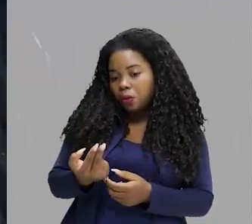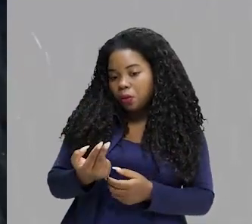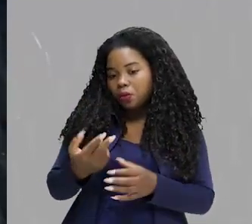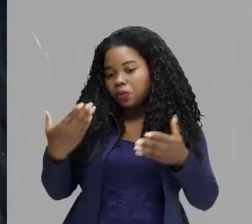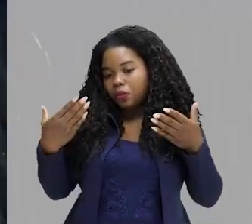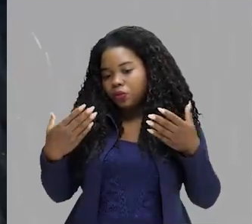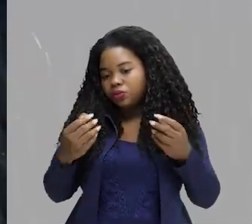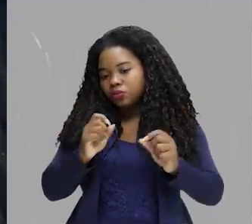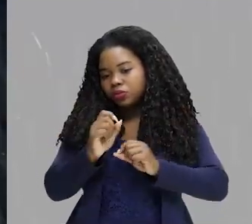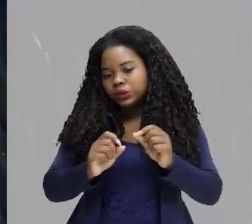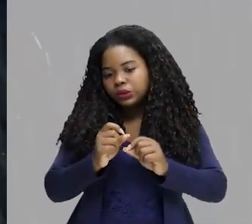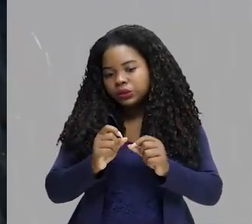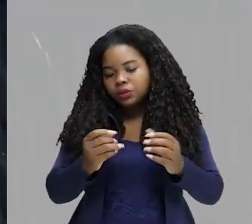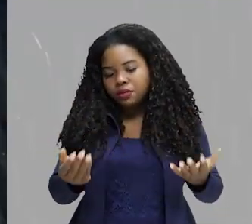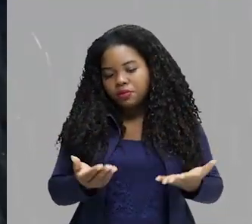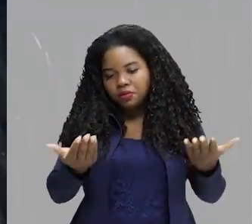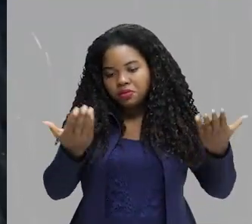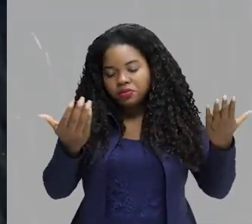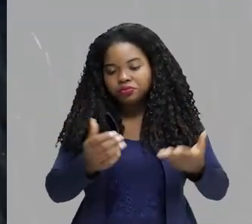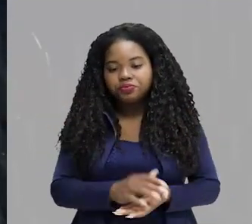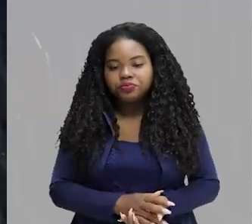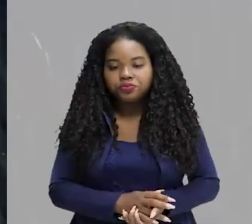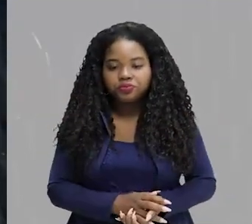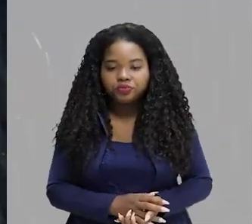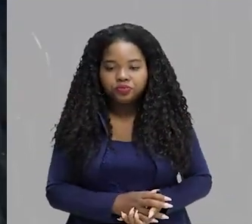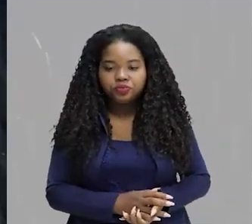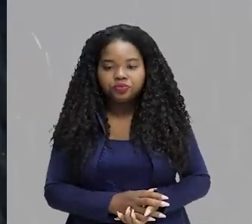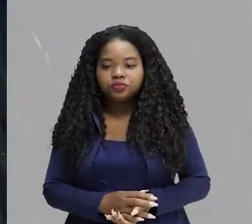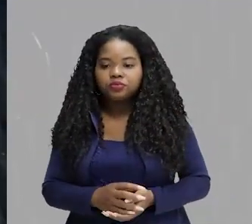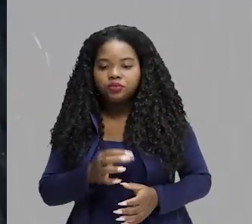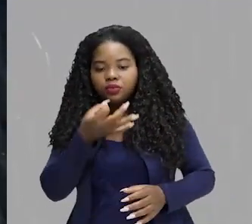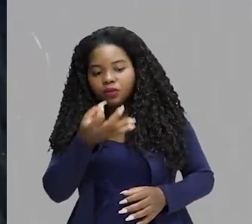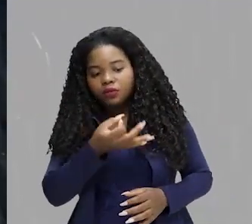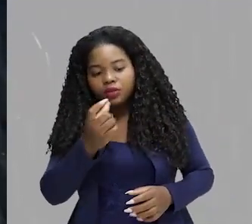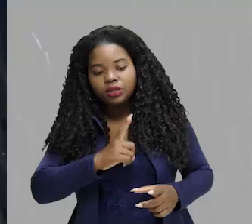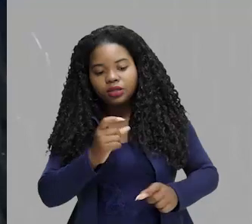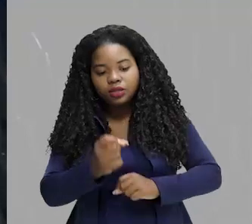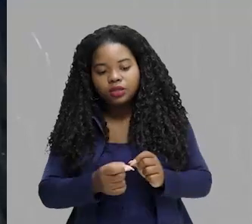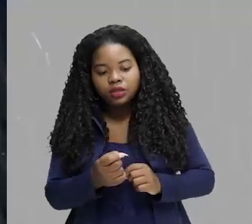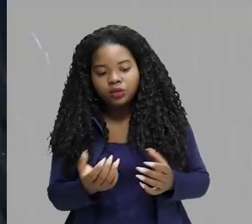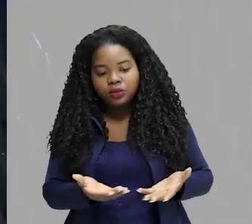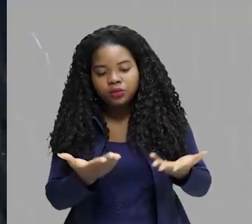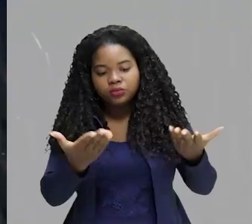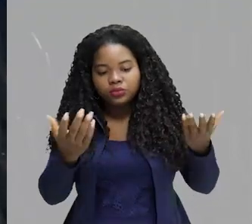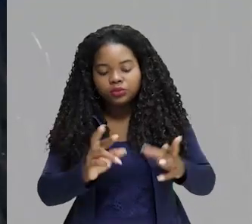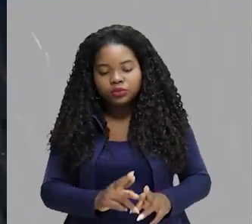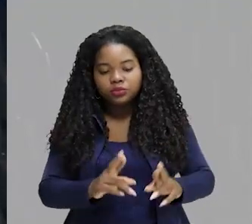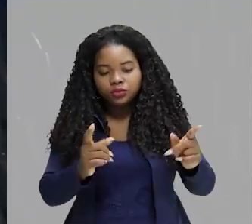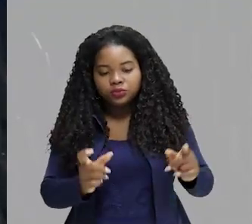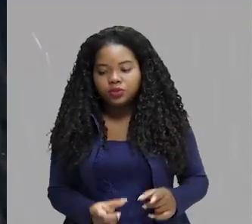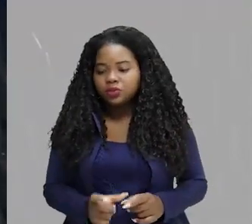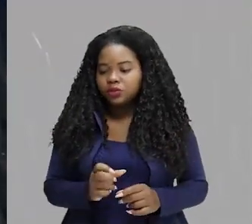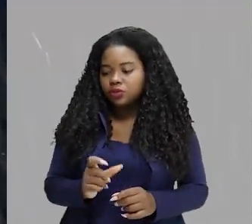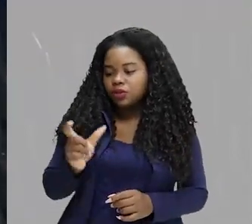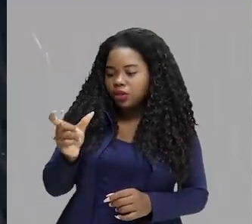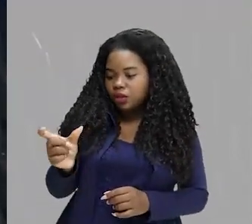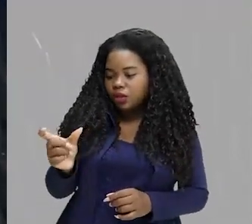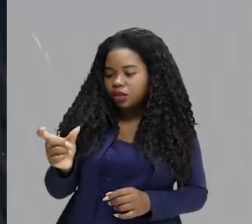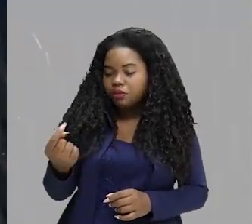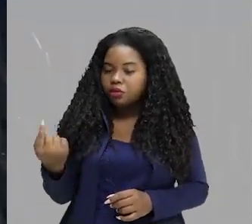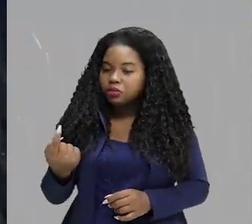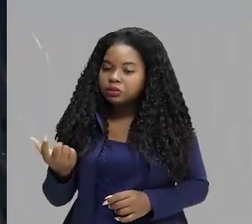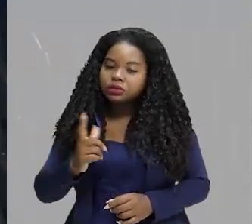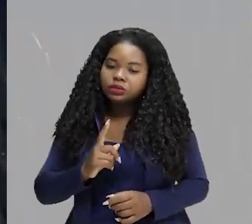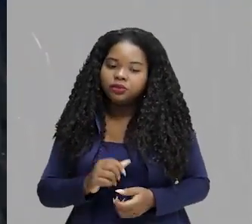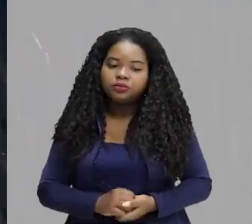Uma força maior para que aquele seu discurso tenha um impacto diferente do que aquela palavra isoladamente